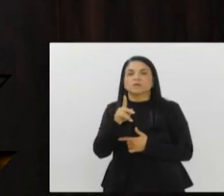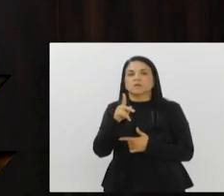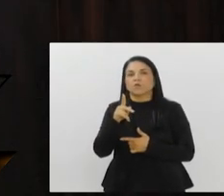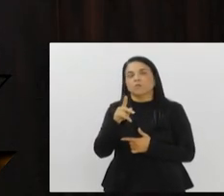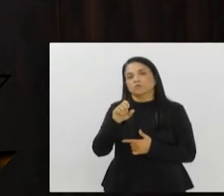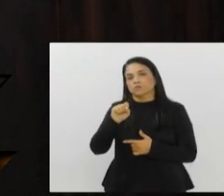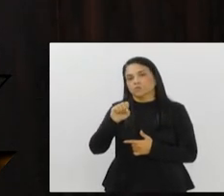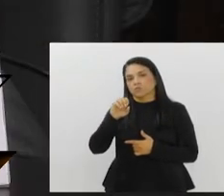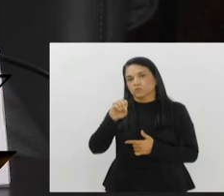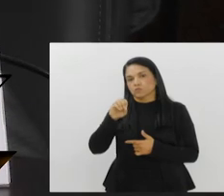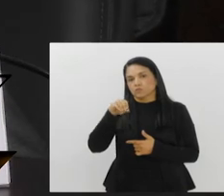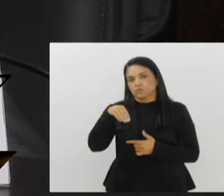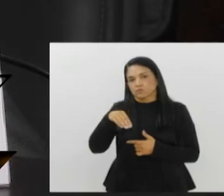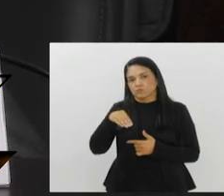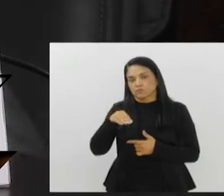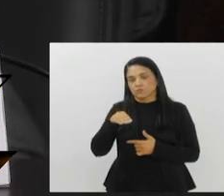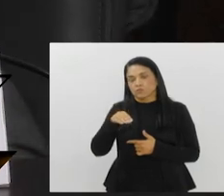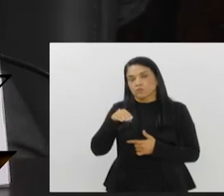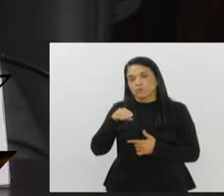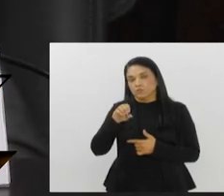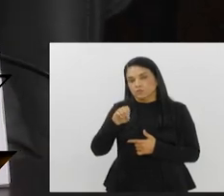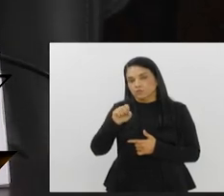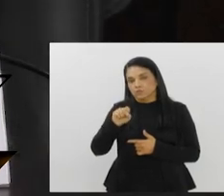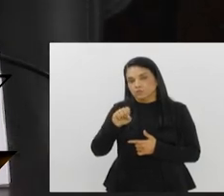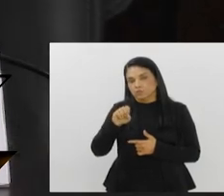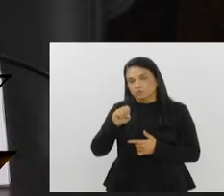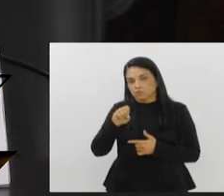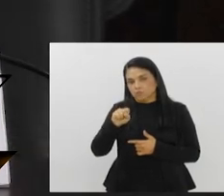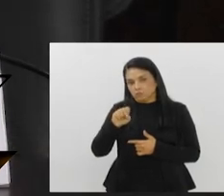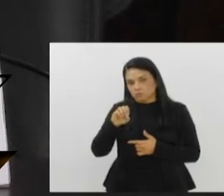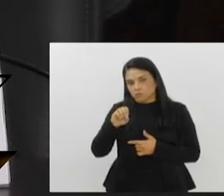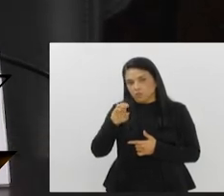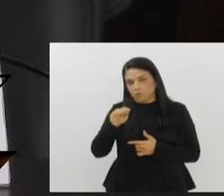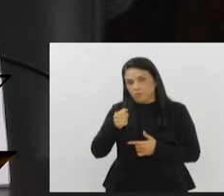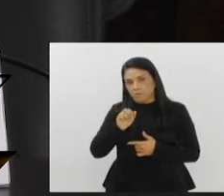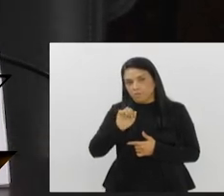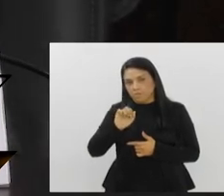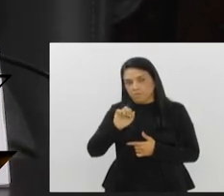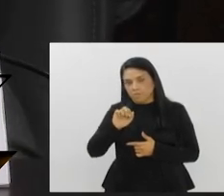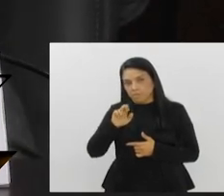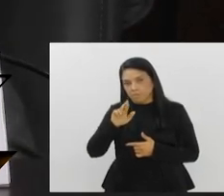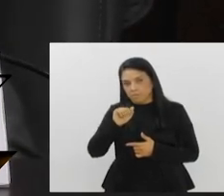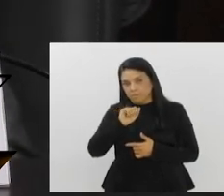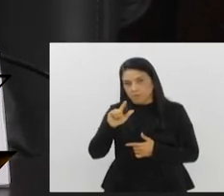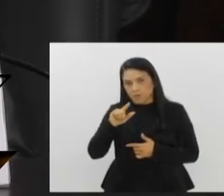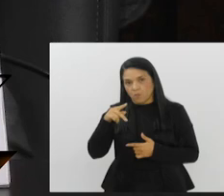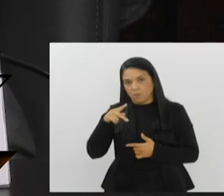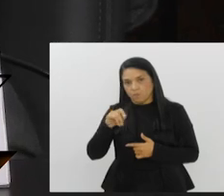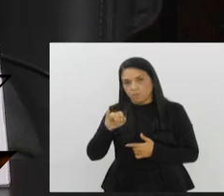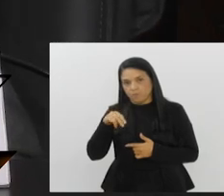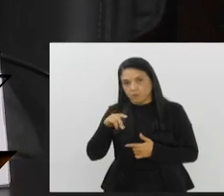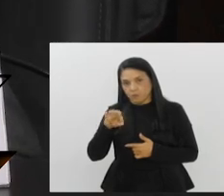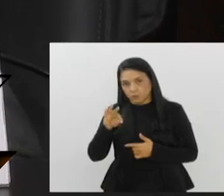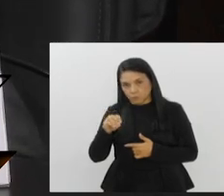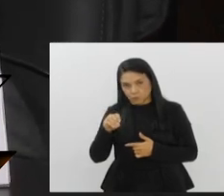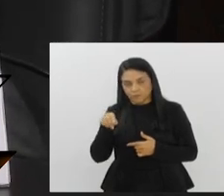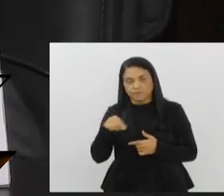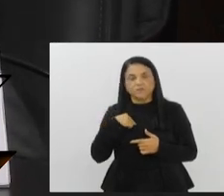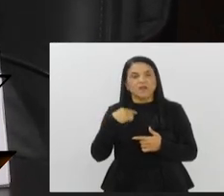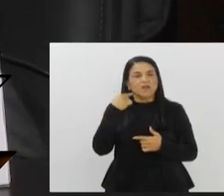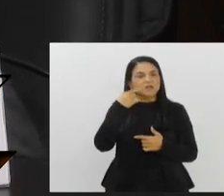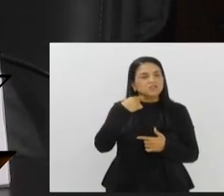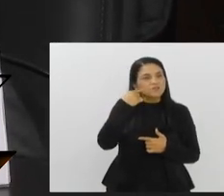vivo Evando linze Silva eu fiz aqui uma pequena lista daquelas pessoas que daqueles advogados que estão